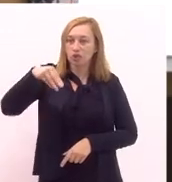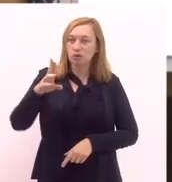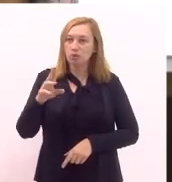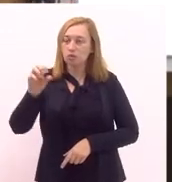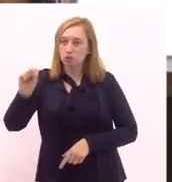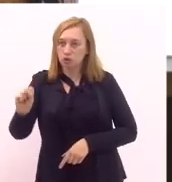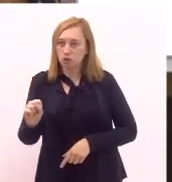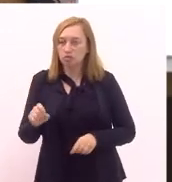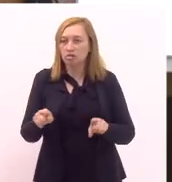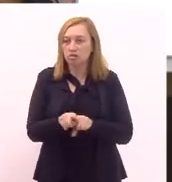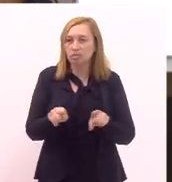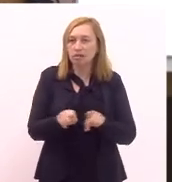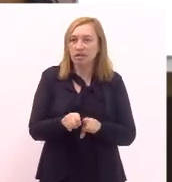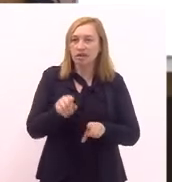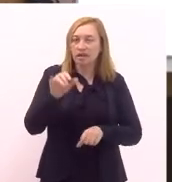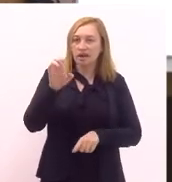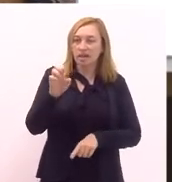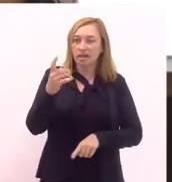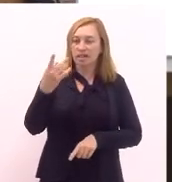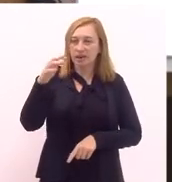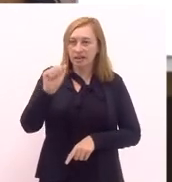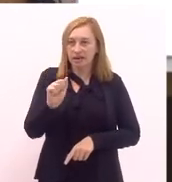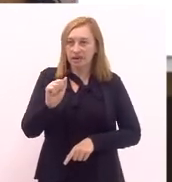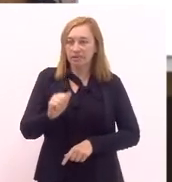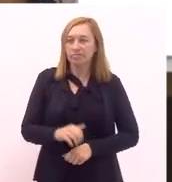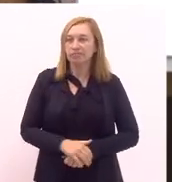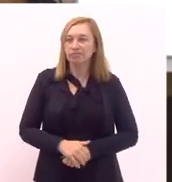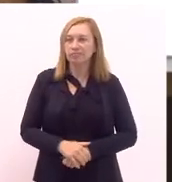E aí Érica takimoto um